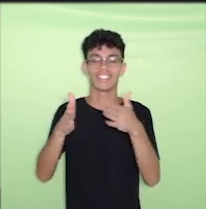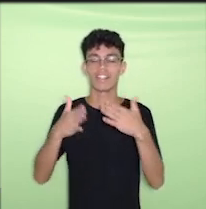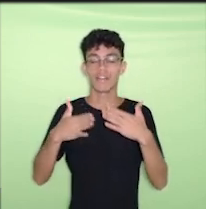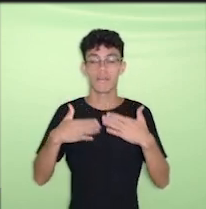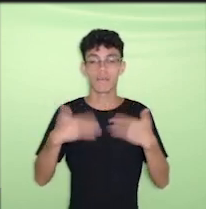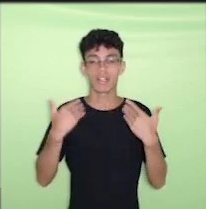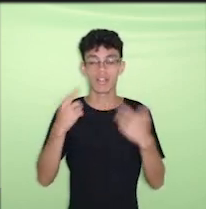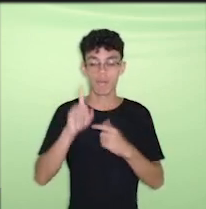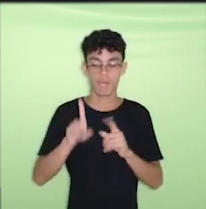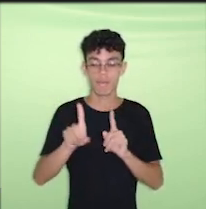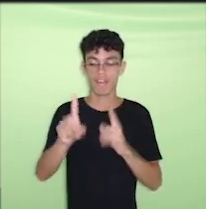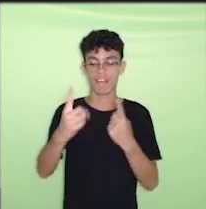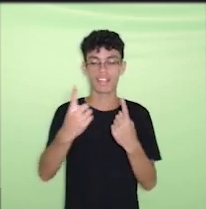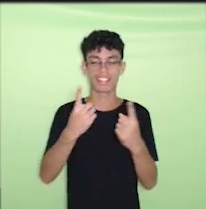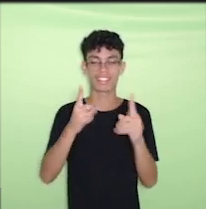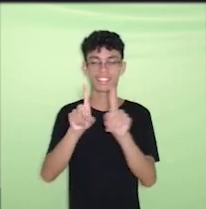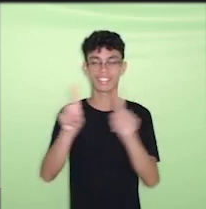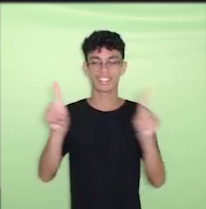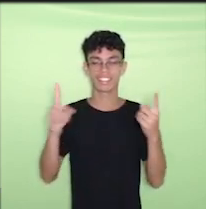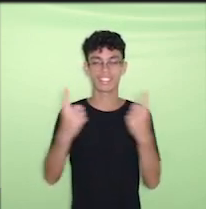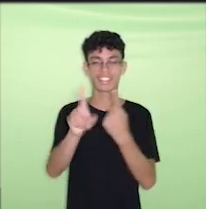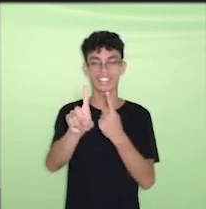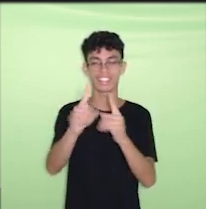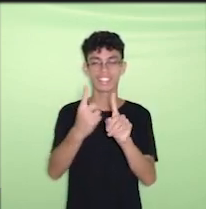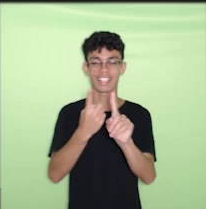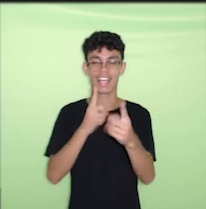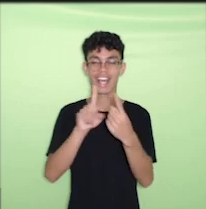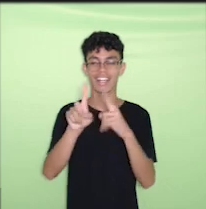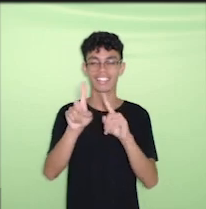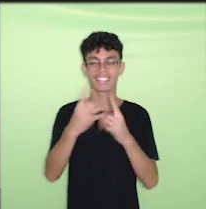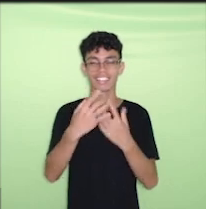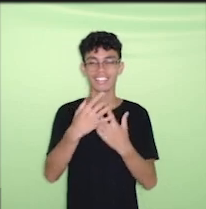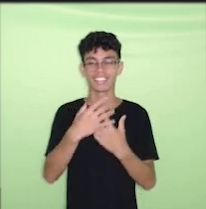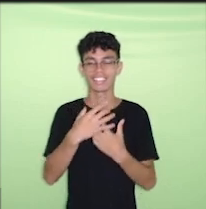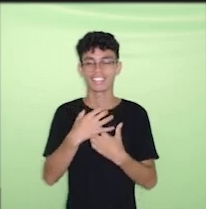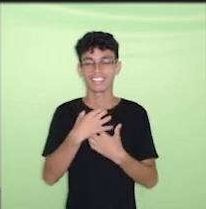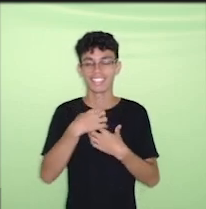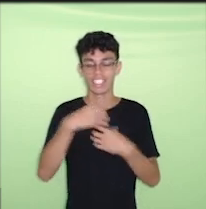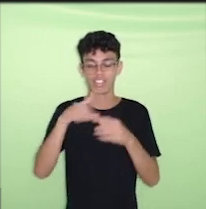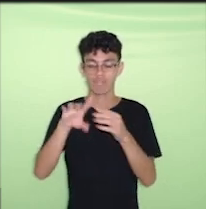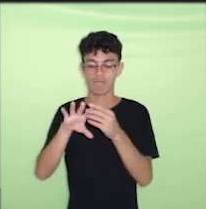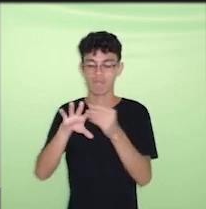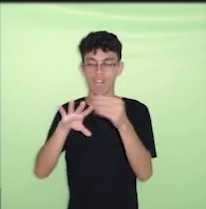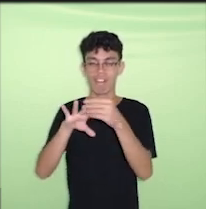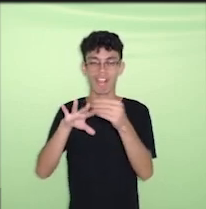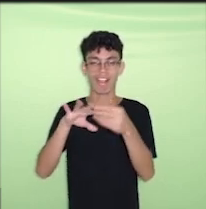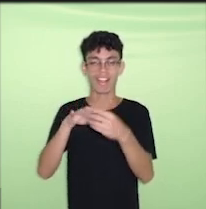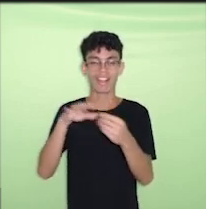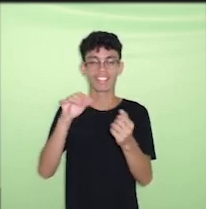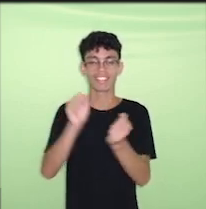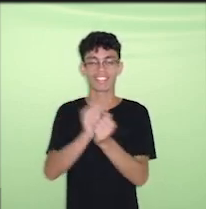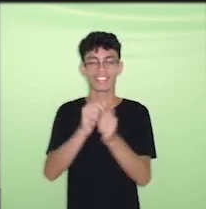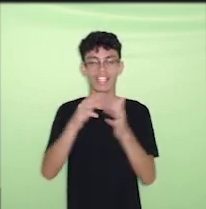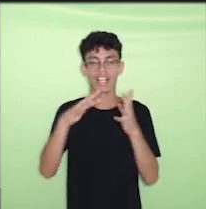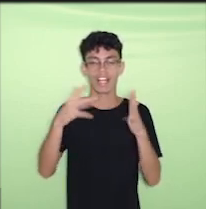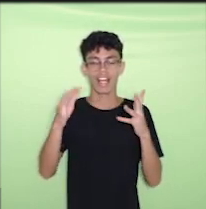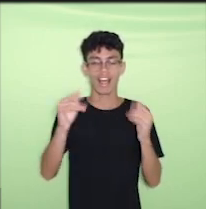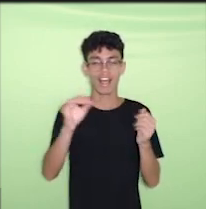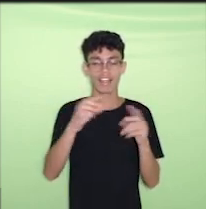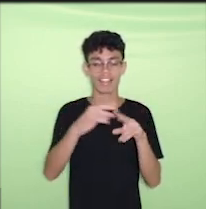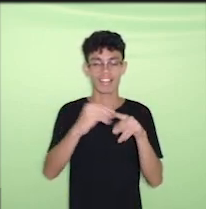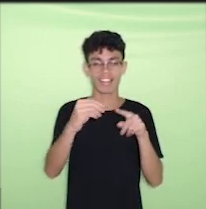só, de ida e volta. E que graça nas garras, que brilhosa aquela segunda